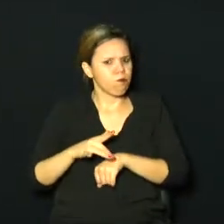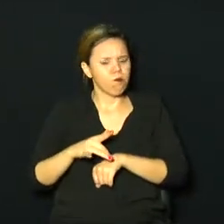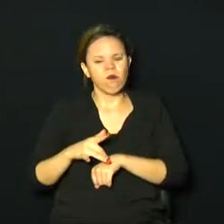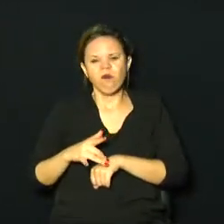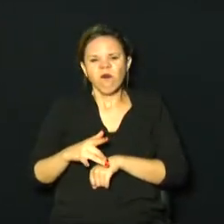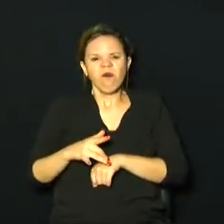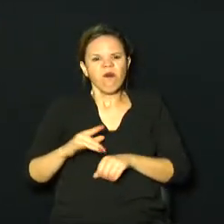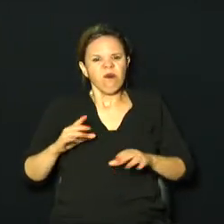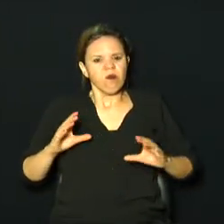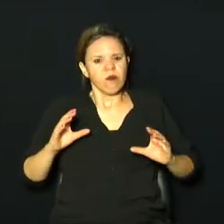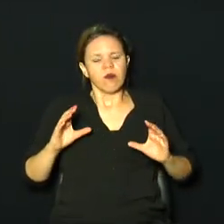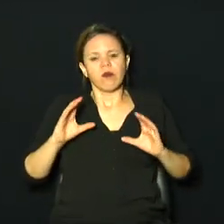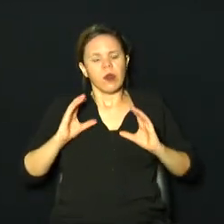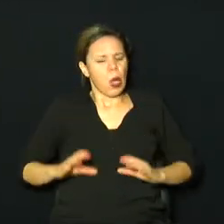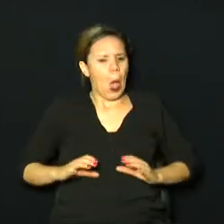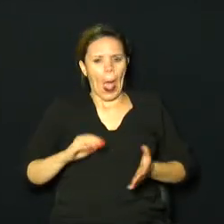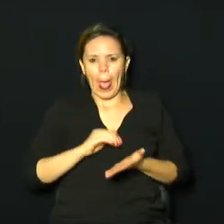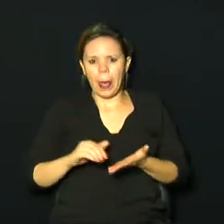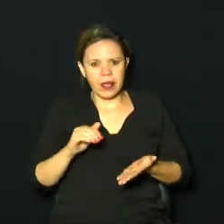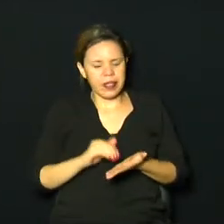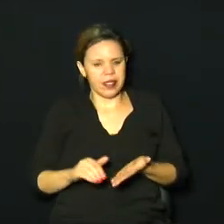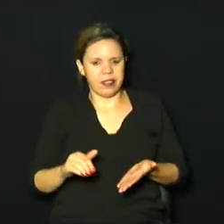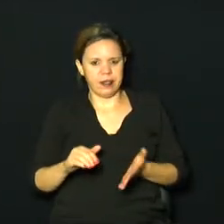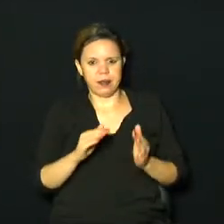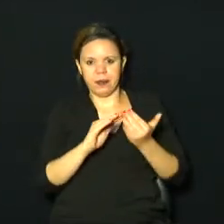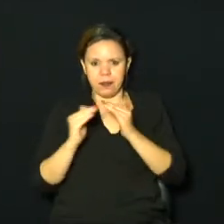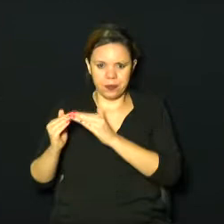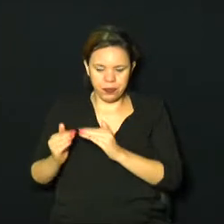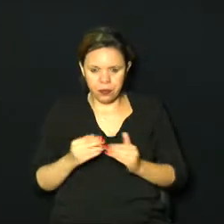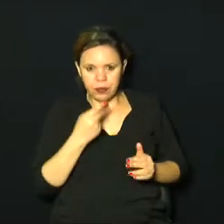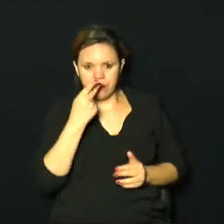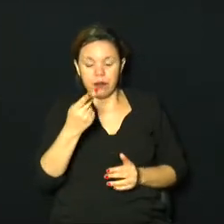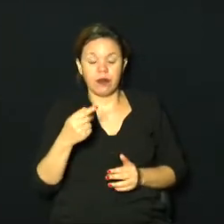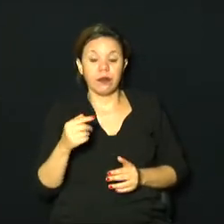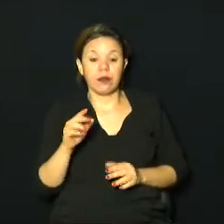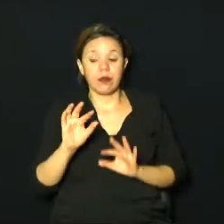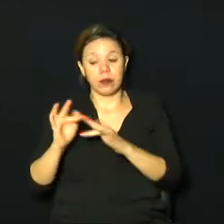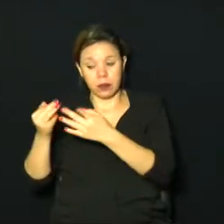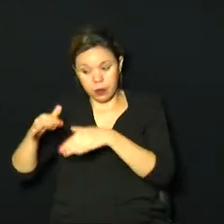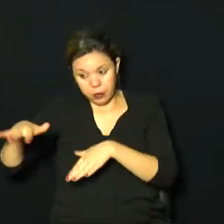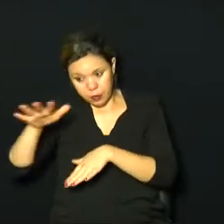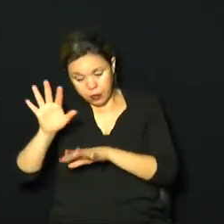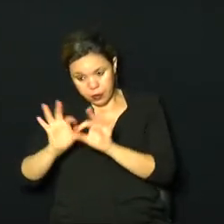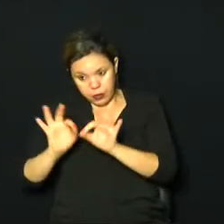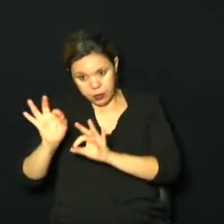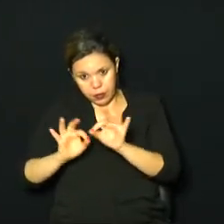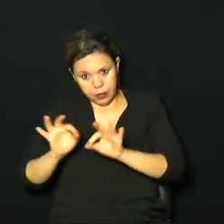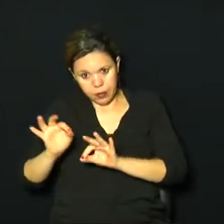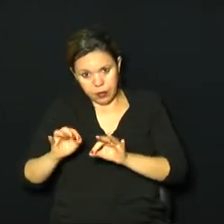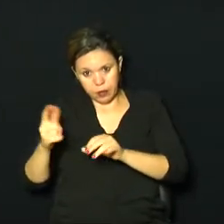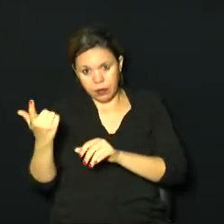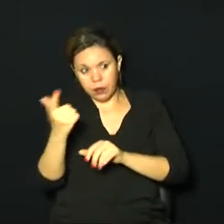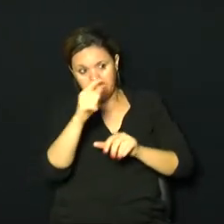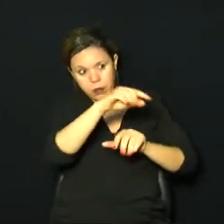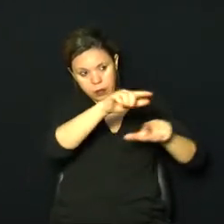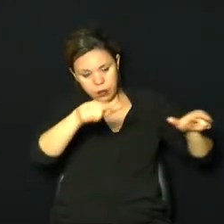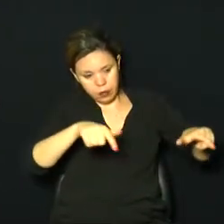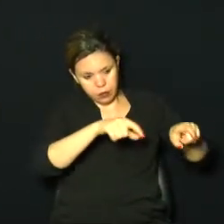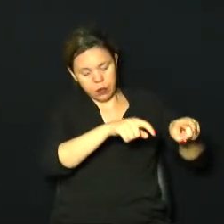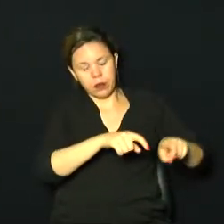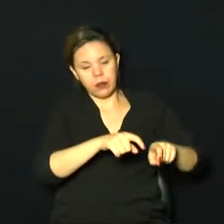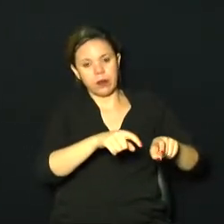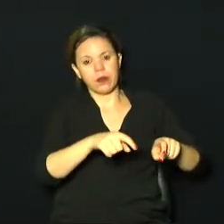de Habitação colocava. As famílias se reorganizaram e, de forma legítima, então, organizaram uma ocupação numa outra área,